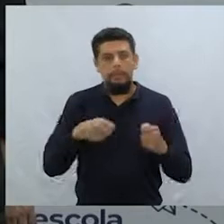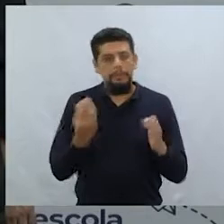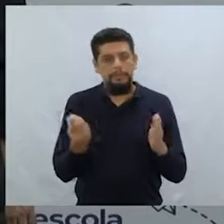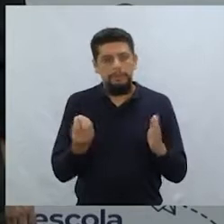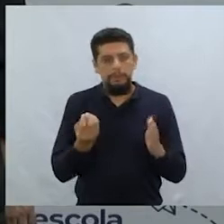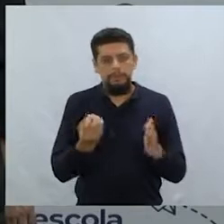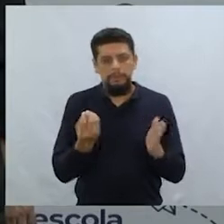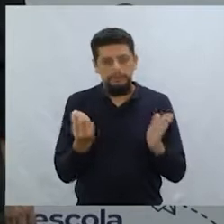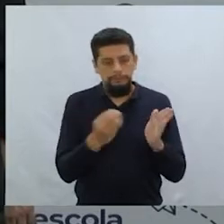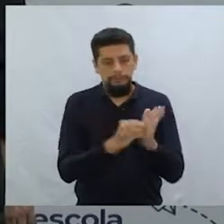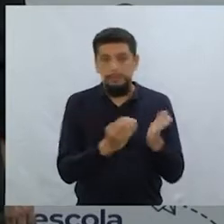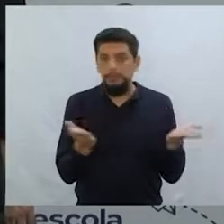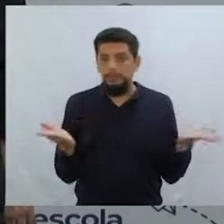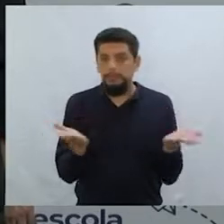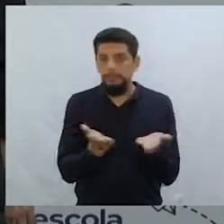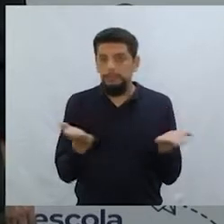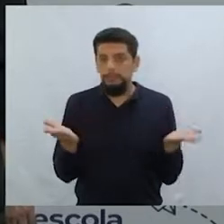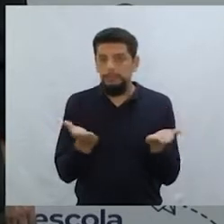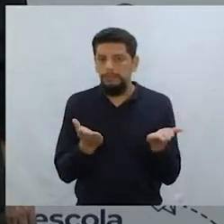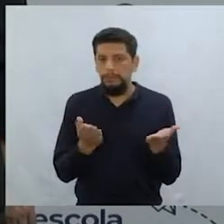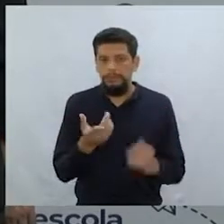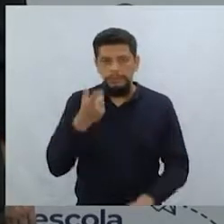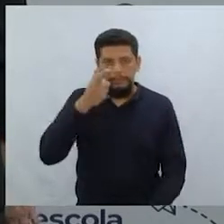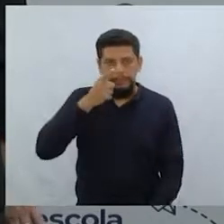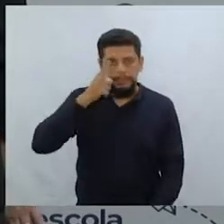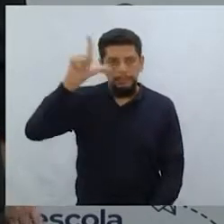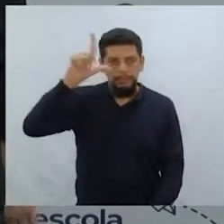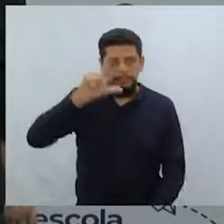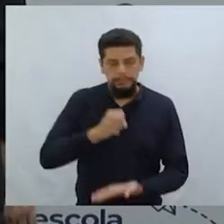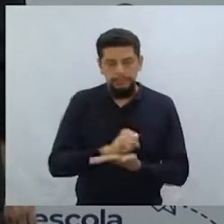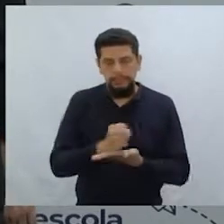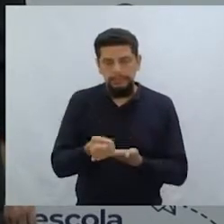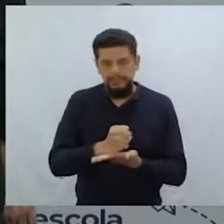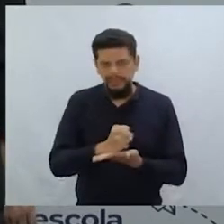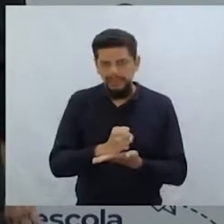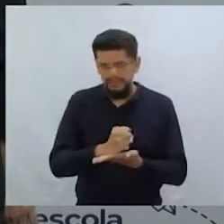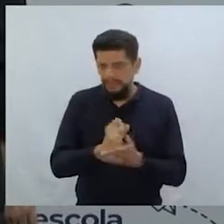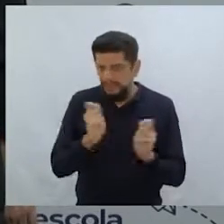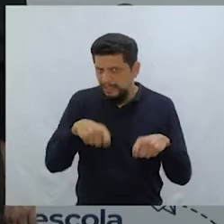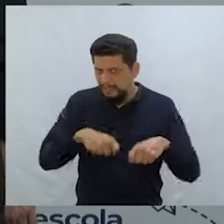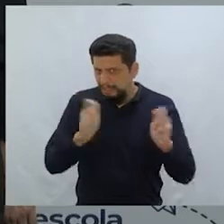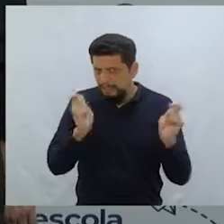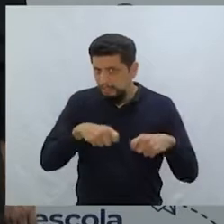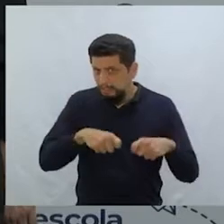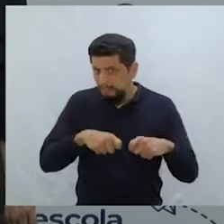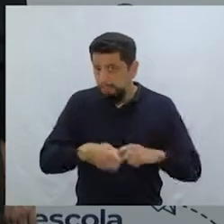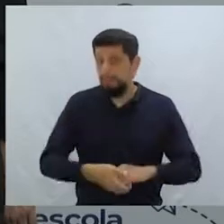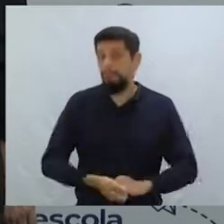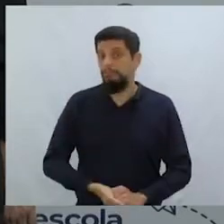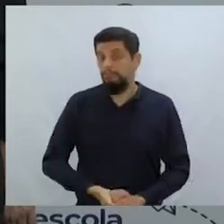Aonde a gente pode colocar essa peça agora? Para ganhar esse jogo. Tem como?